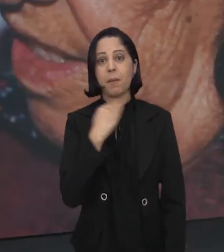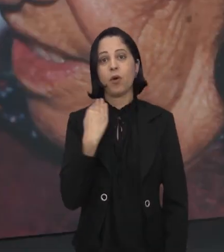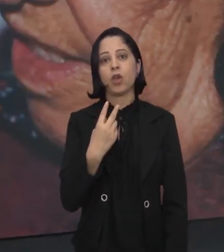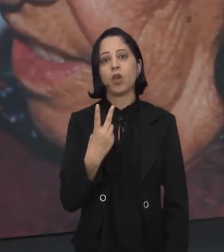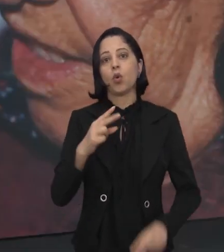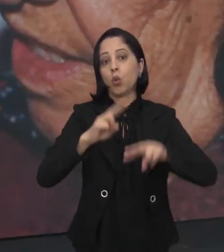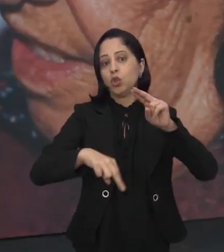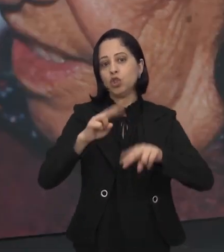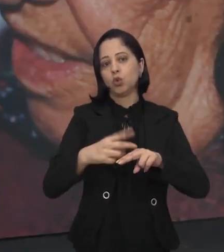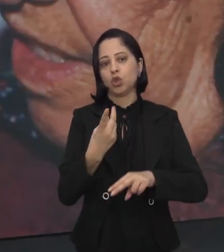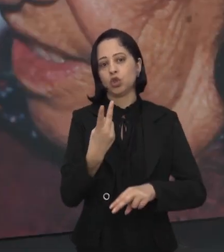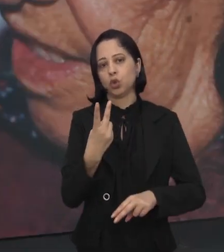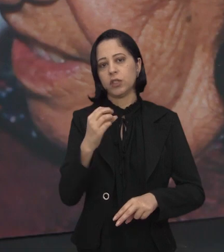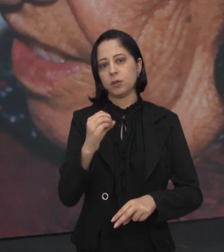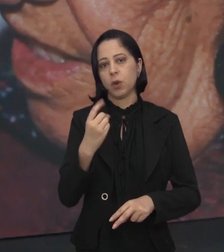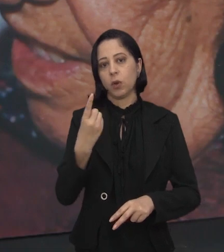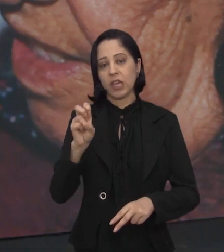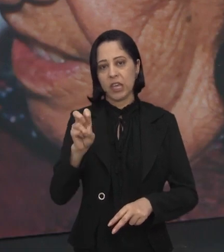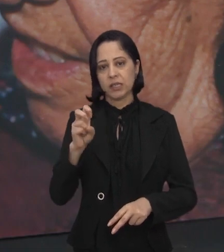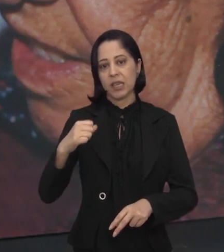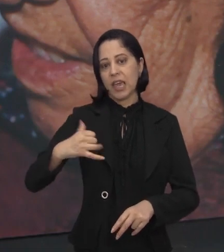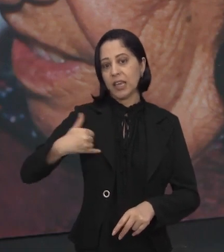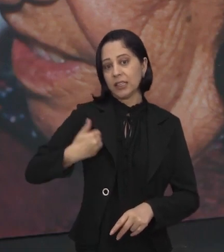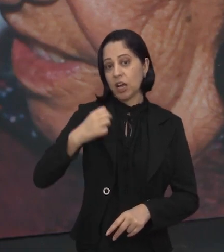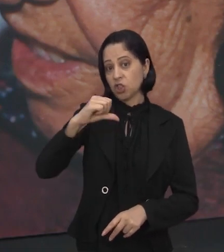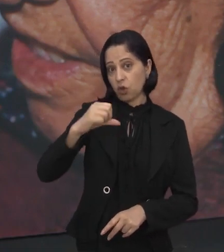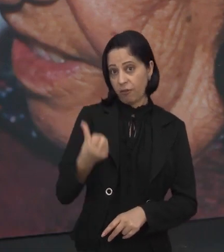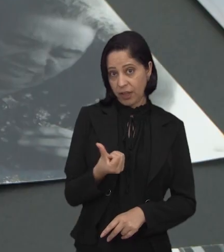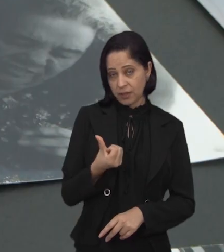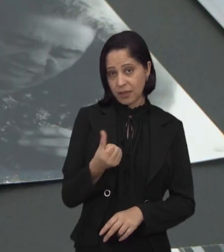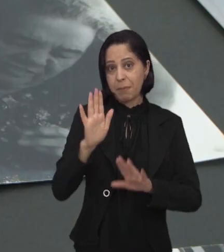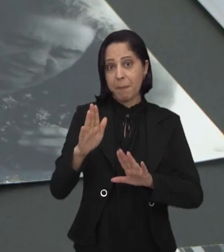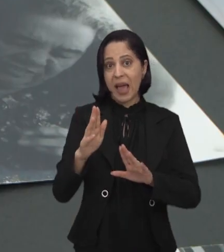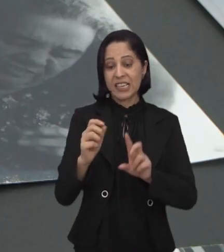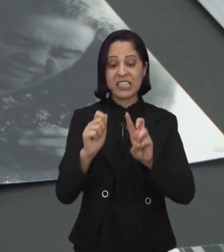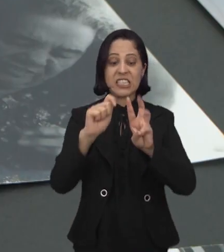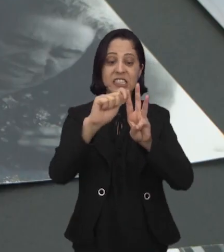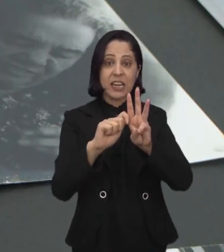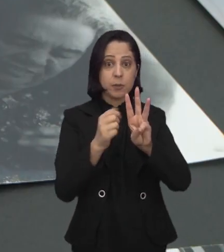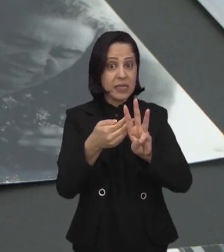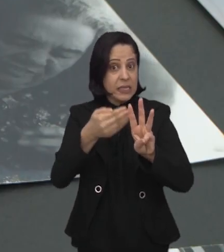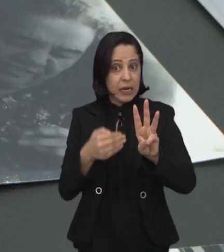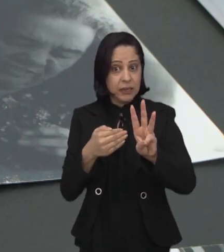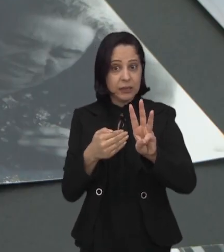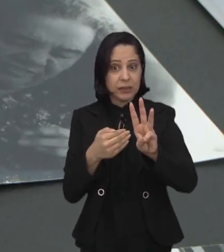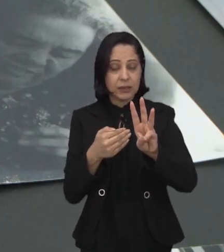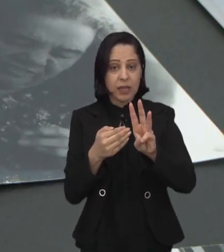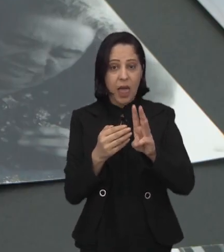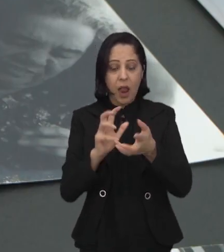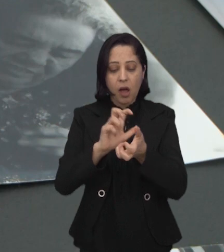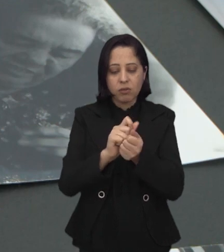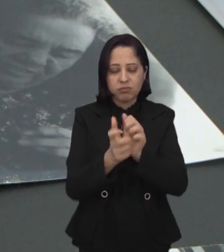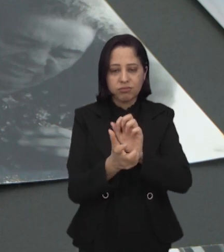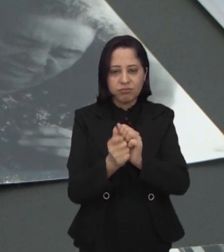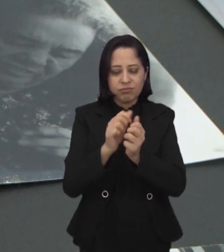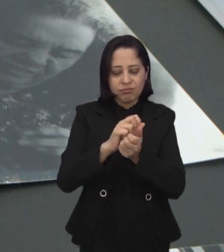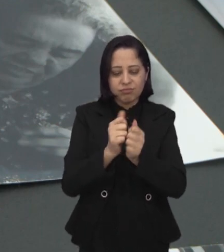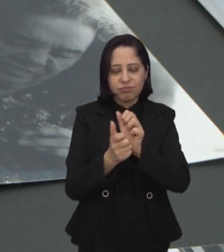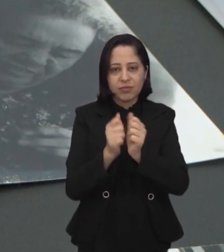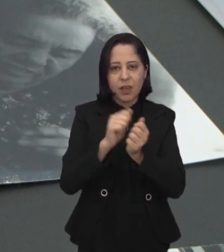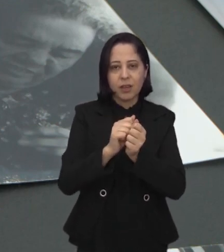desperta em você, né, ativa em você essa energia, se apaixonar pela vida. Porque ela era